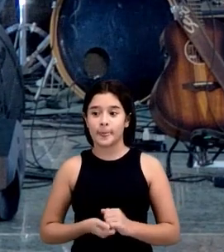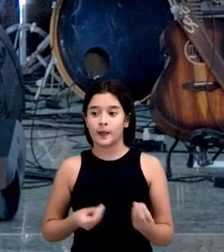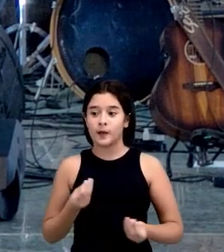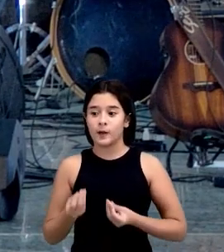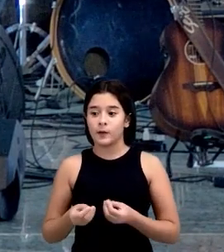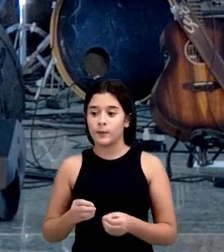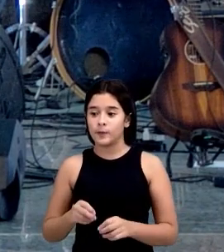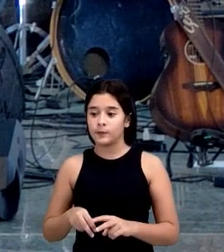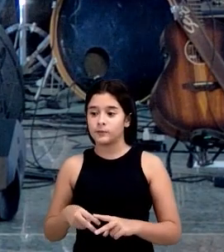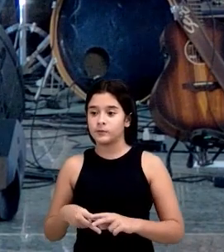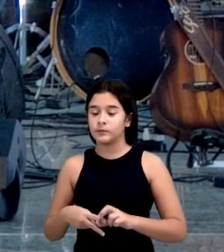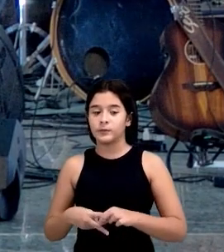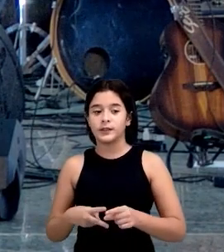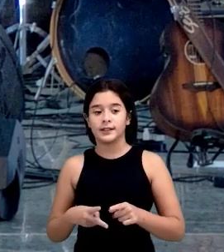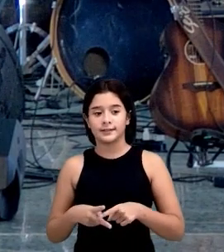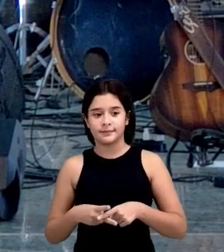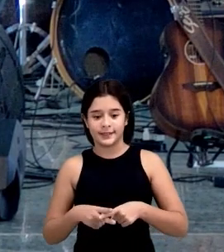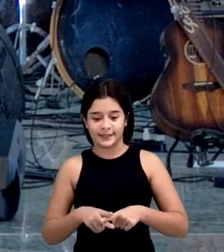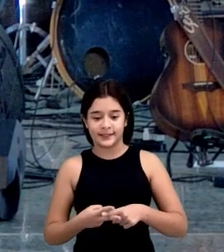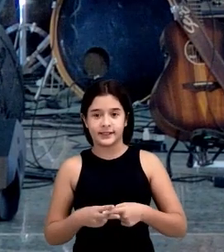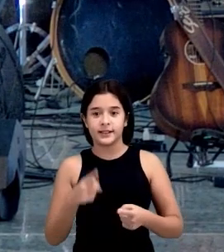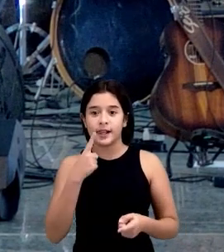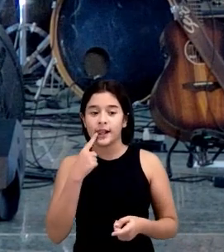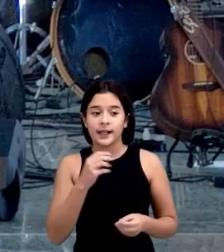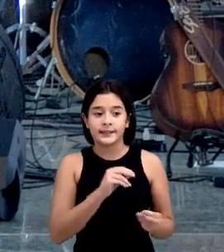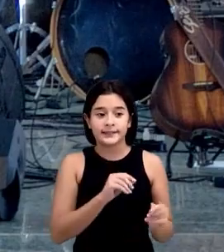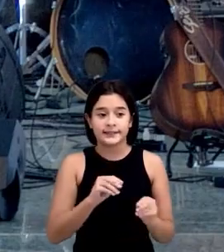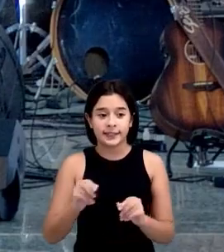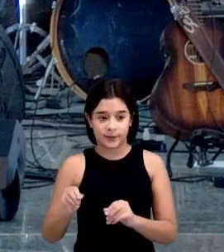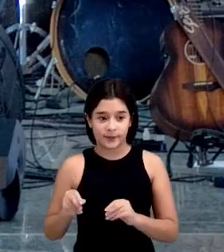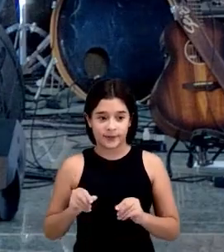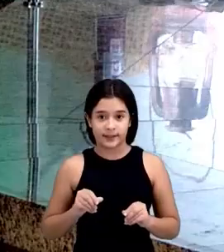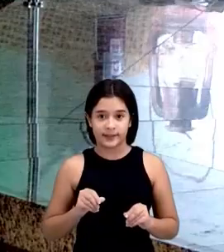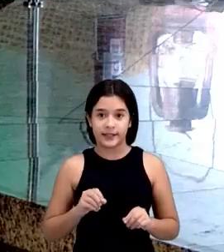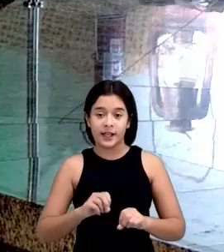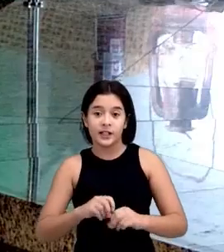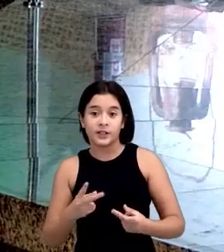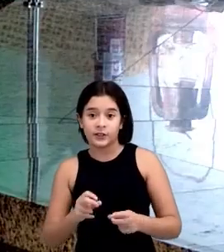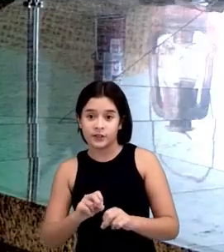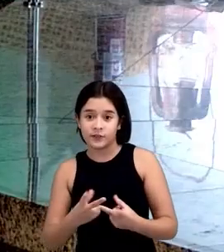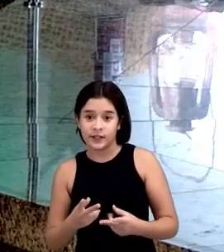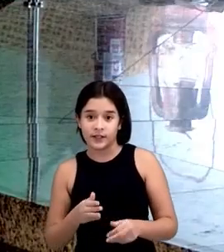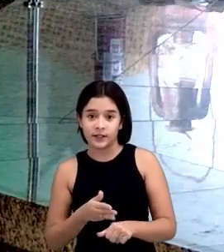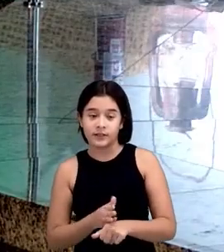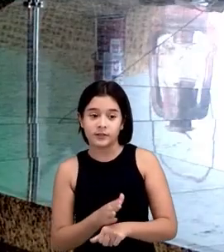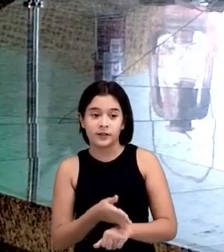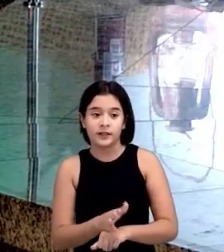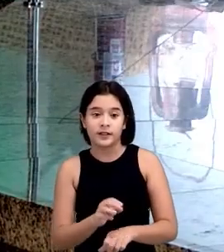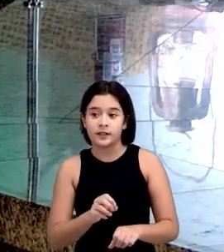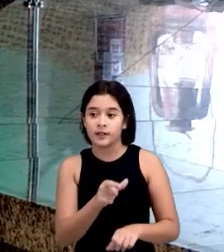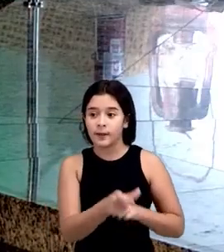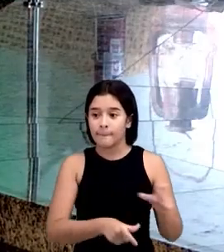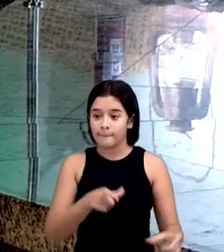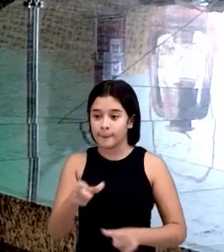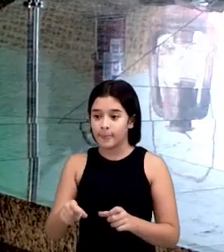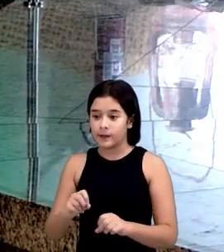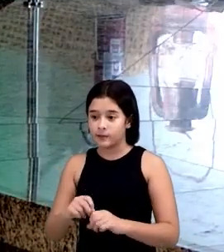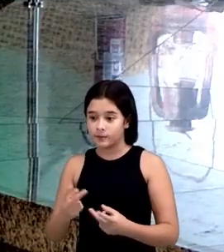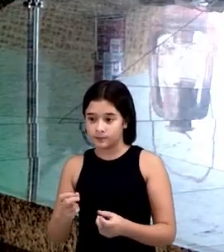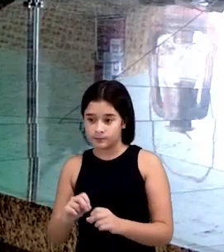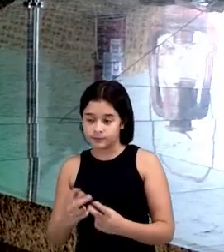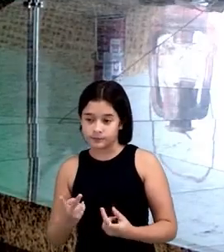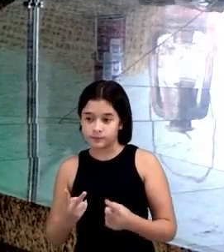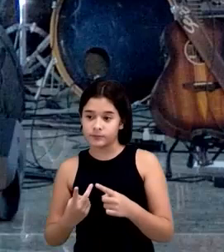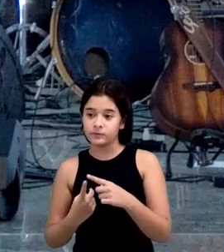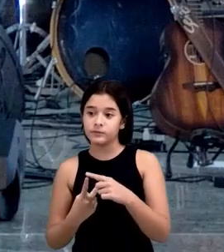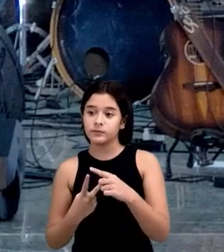quê? A luz do mundo. Mais um elemento muito comum para a nossa sociedade. Agora a gente precisa